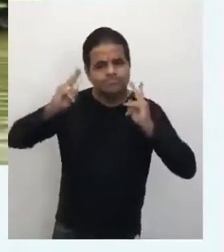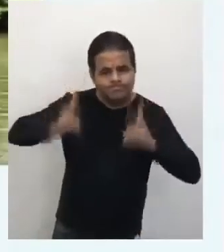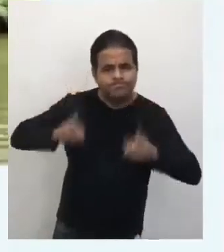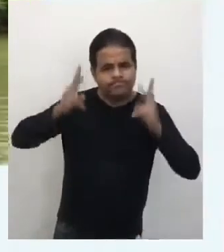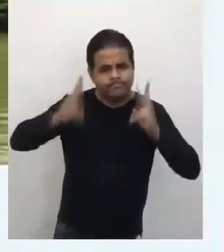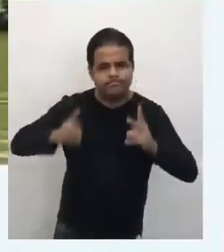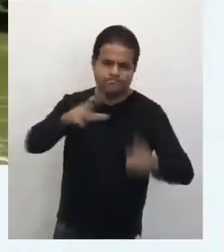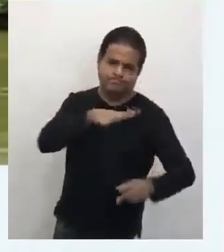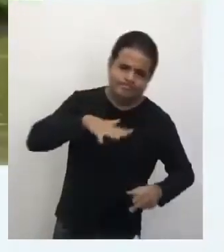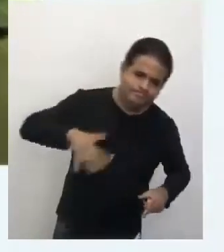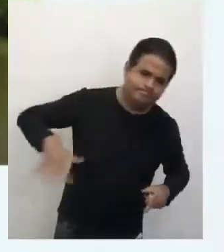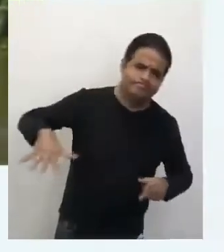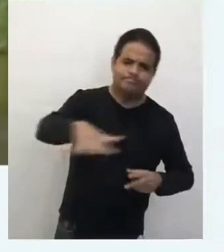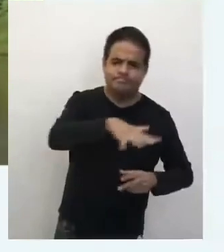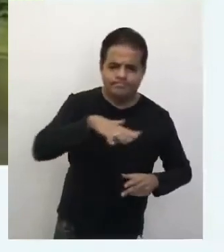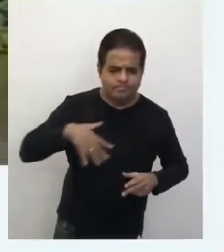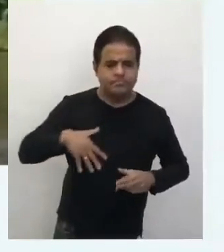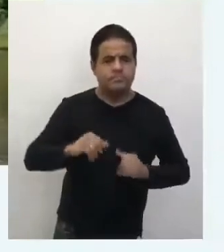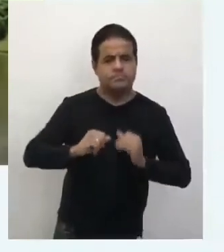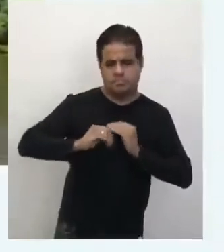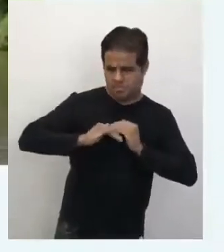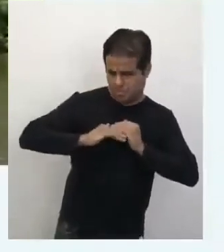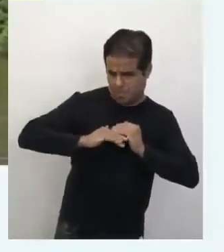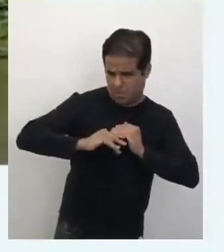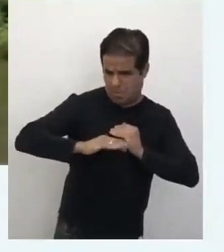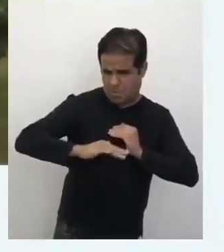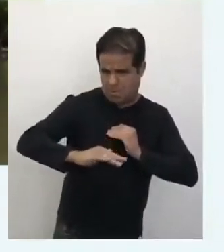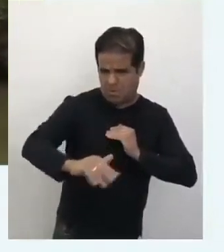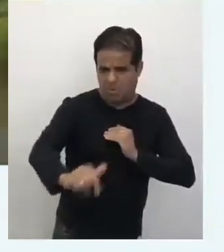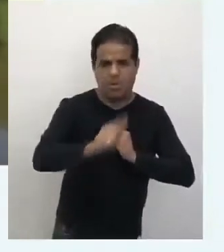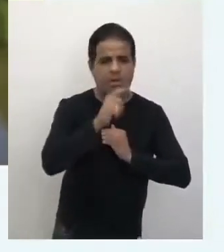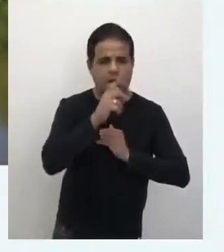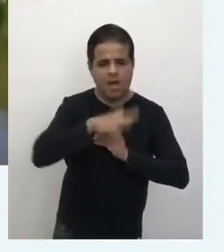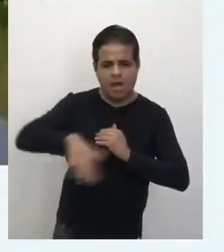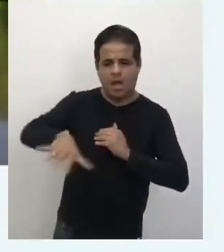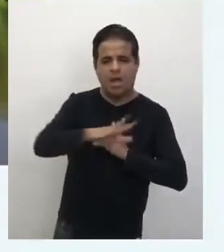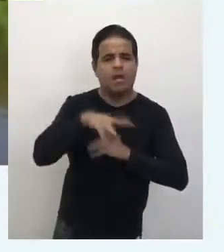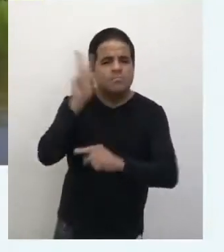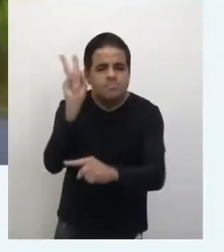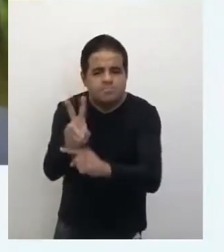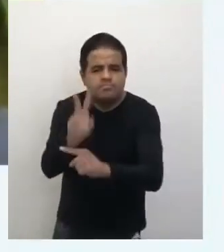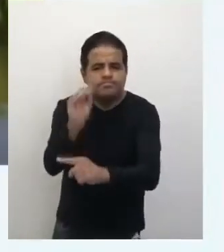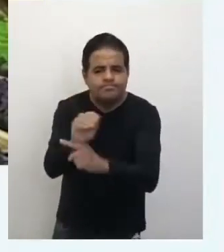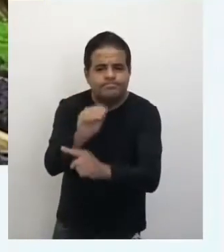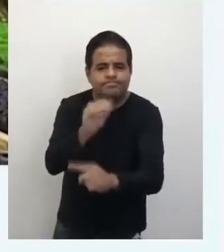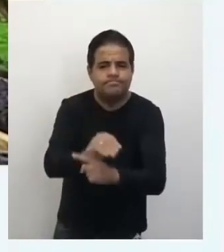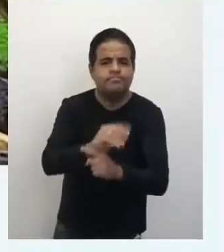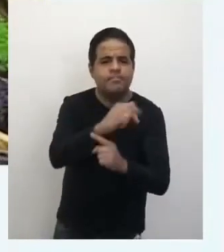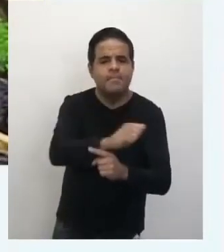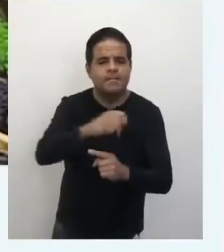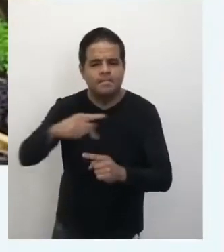redor de toda a área alagada uma faixa de 500 metros como área de proteção permanente, uma